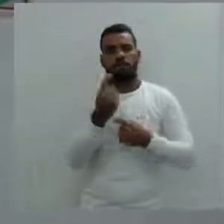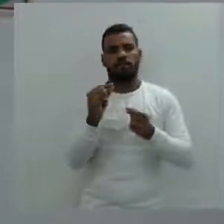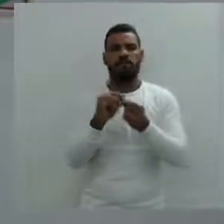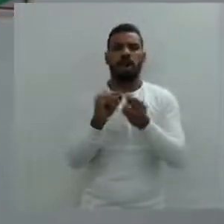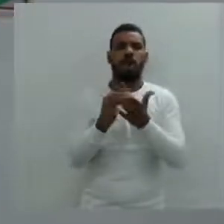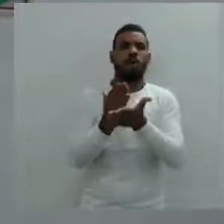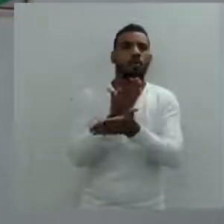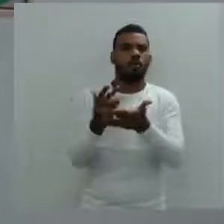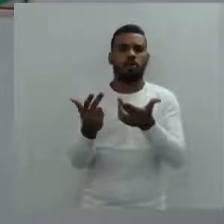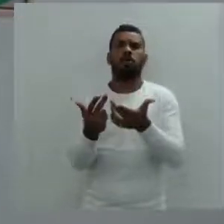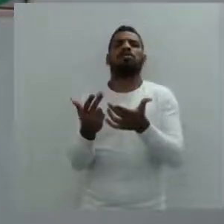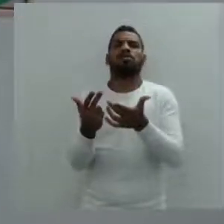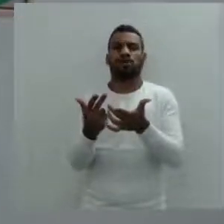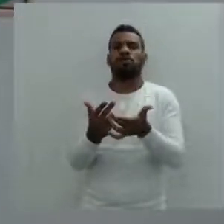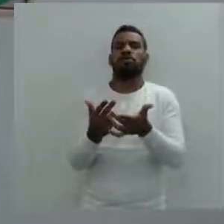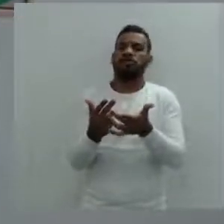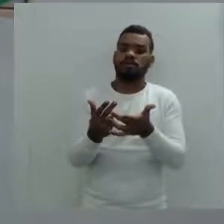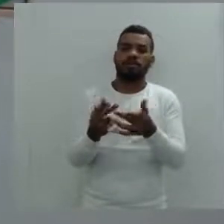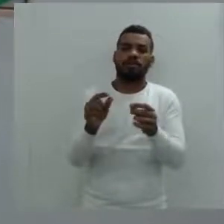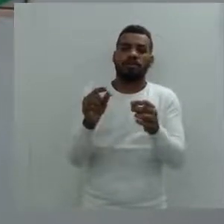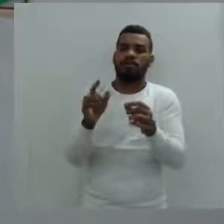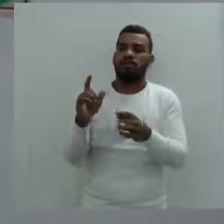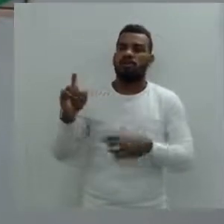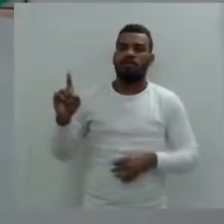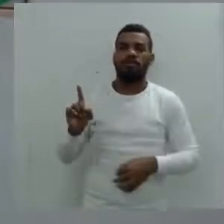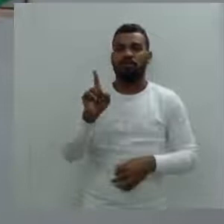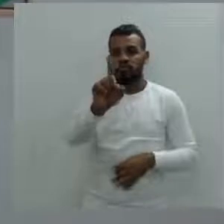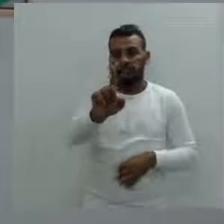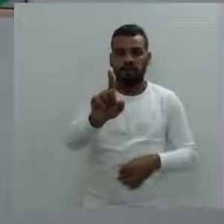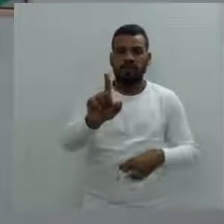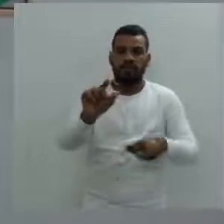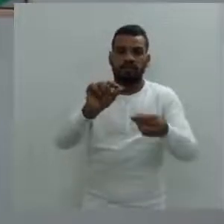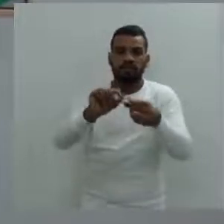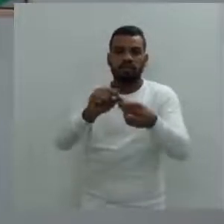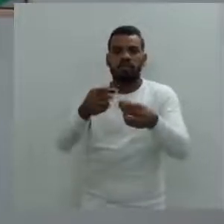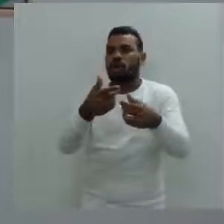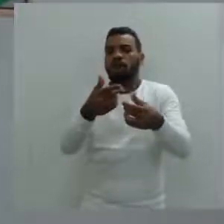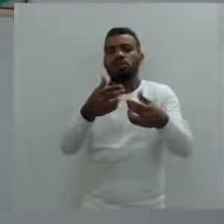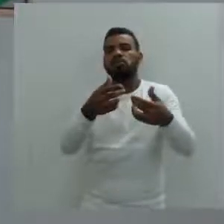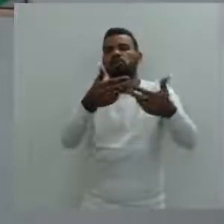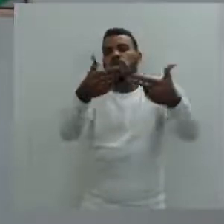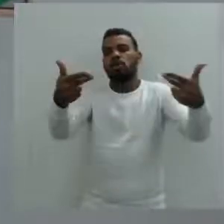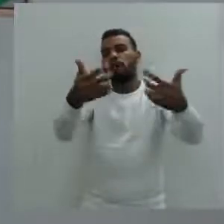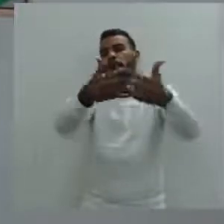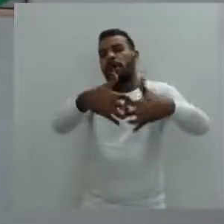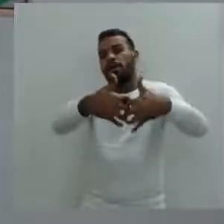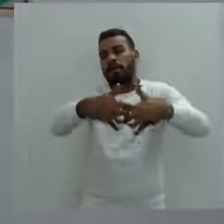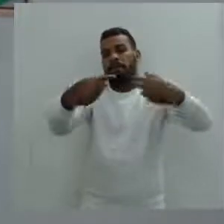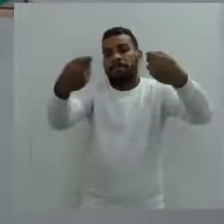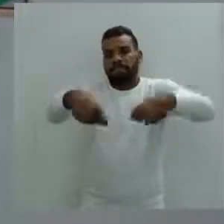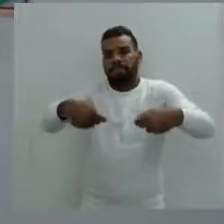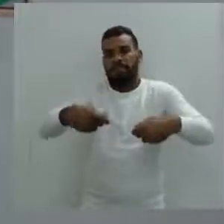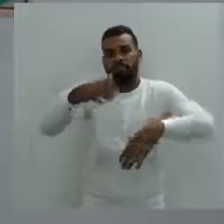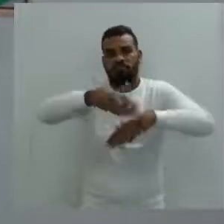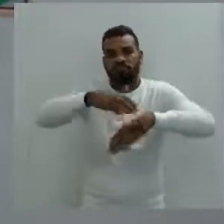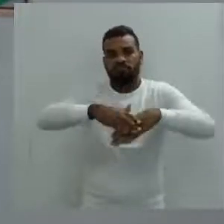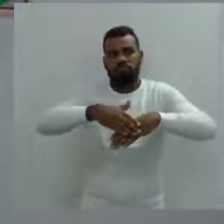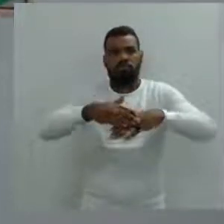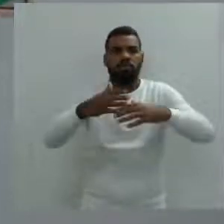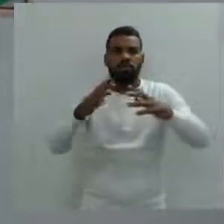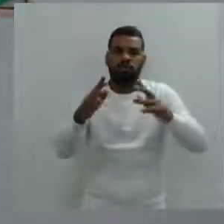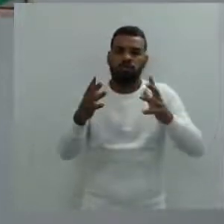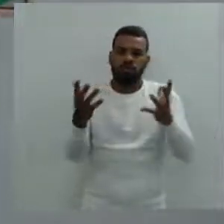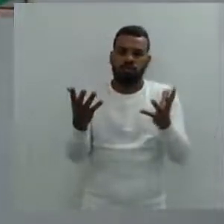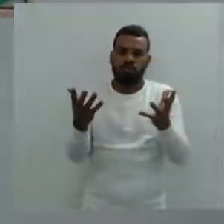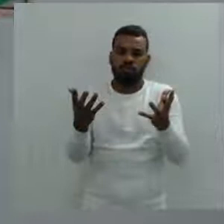para poder simplesmente intervir em assuntos que necessariamente,